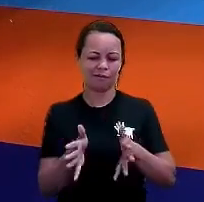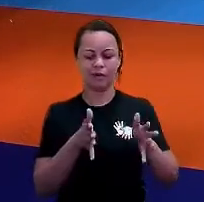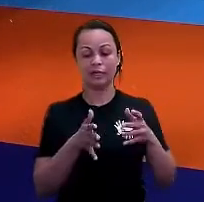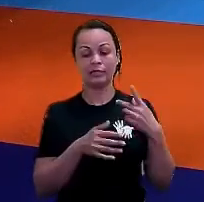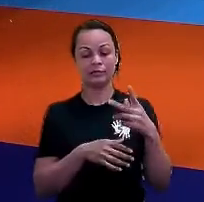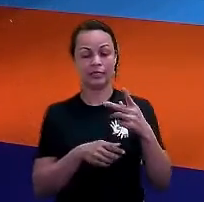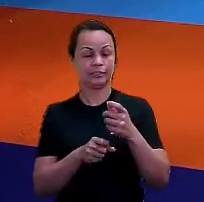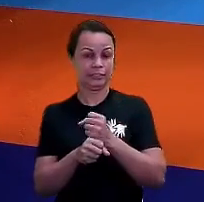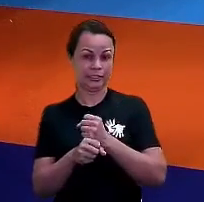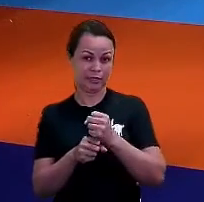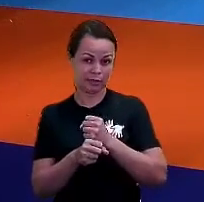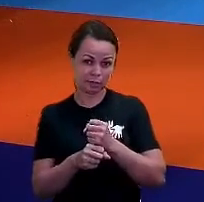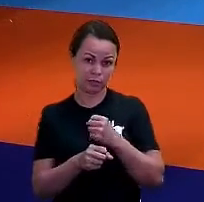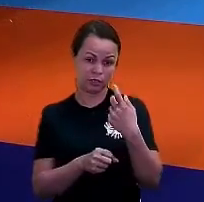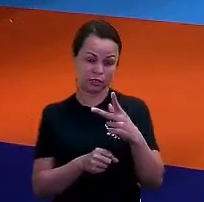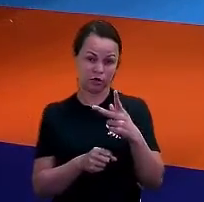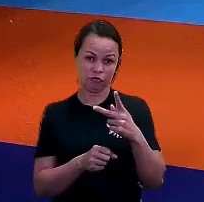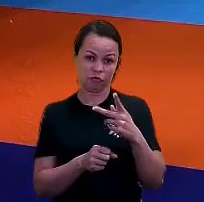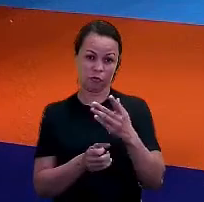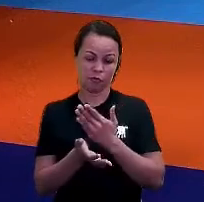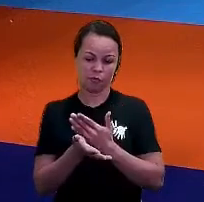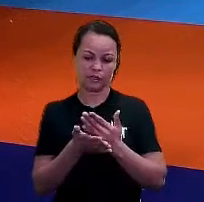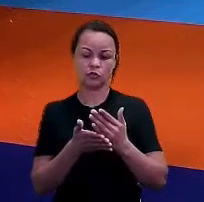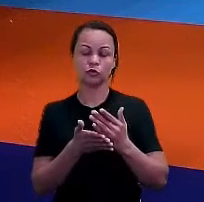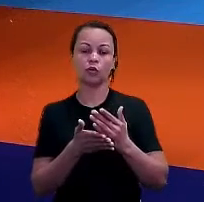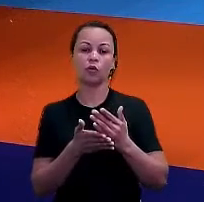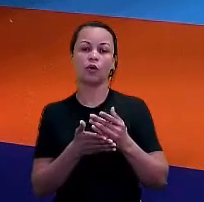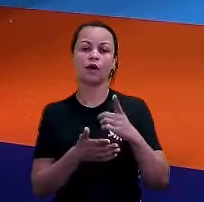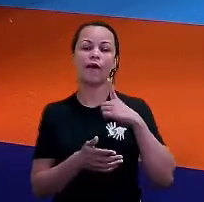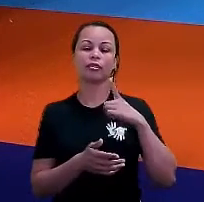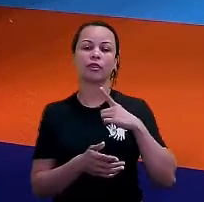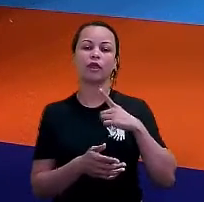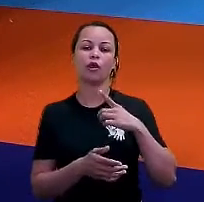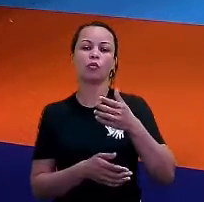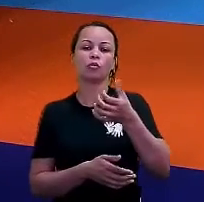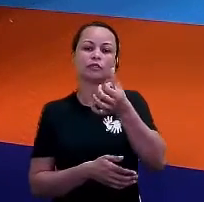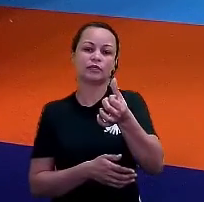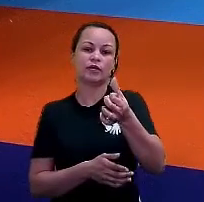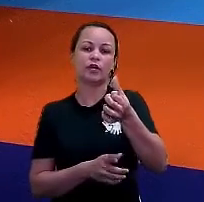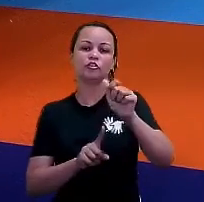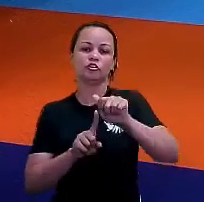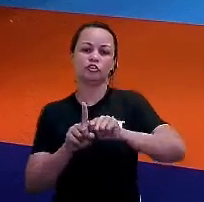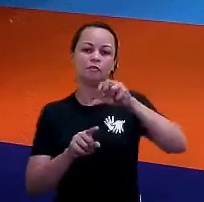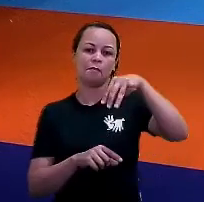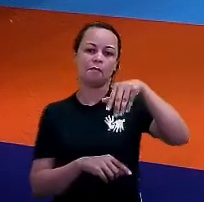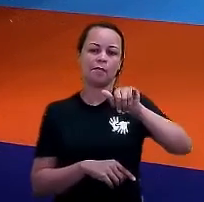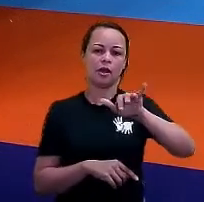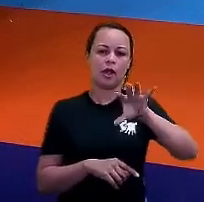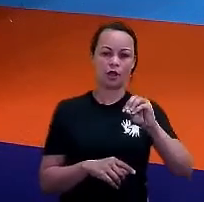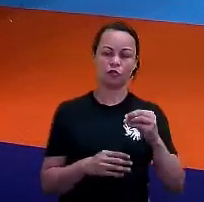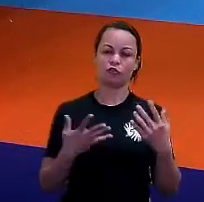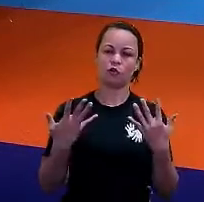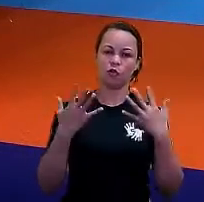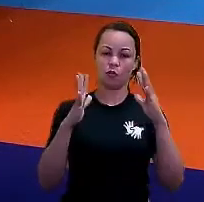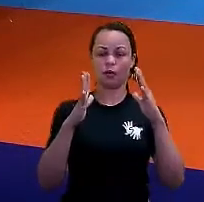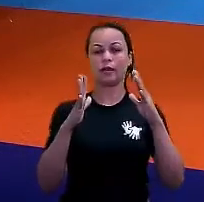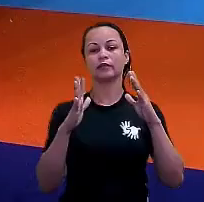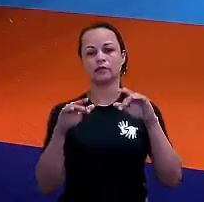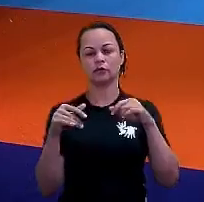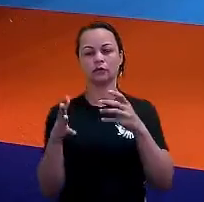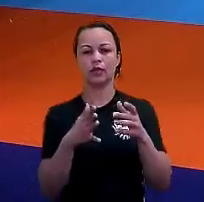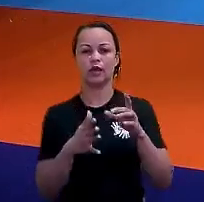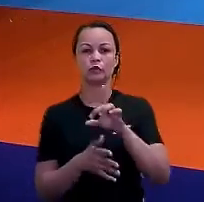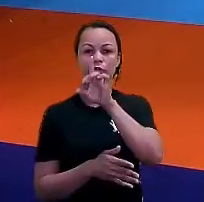nesse ano, foi instituído o 6 de maio como um dia de nossa comemoração da nossa data